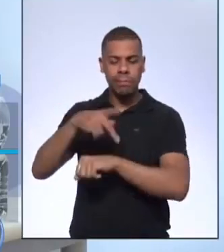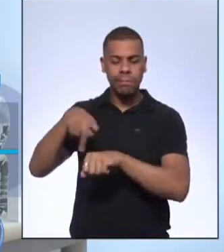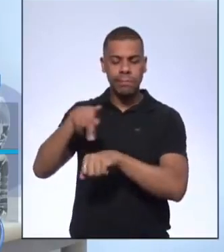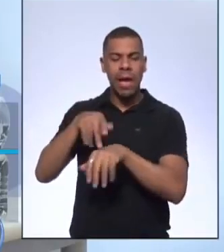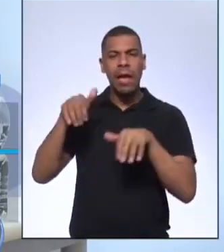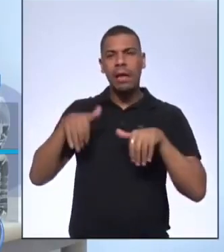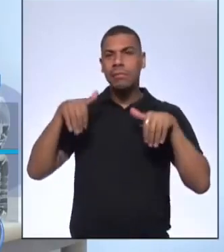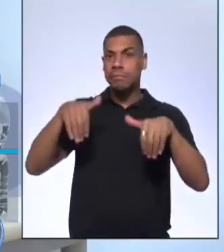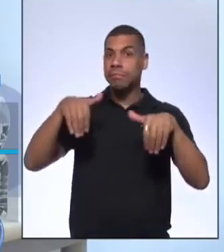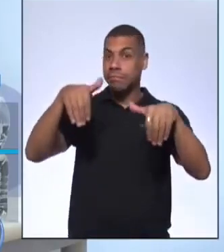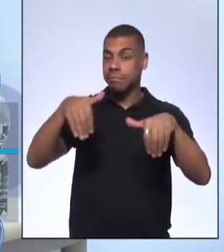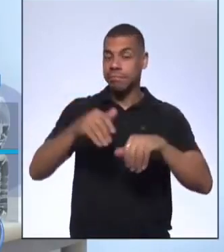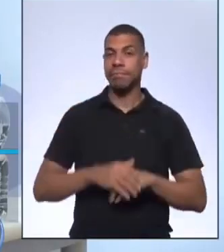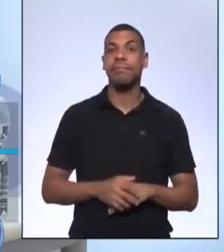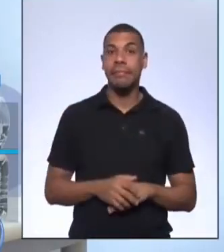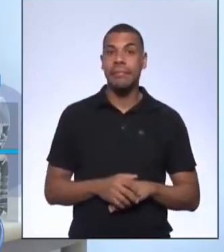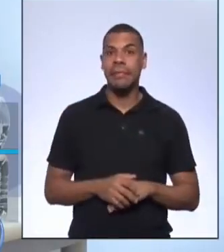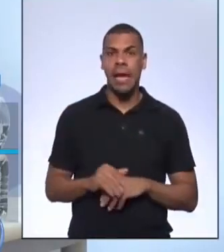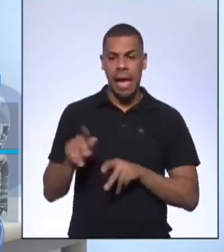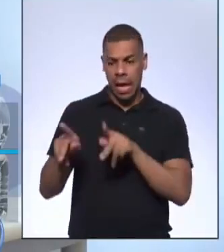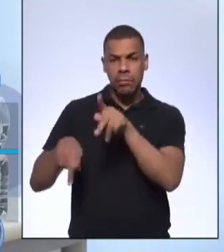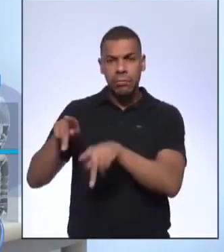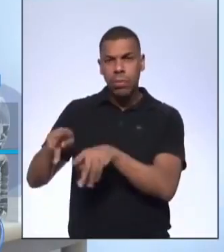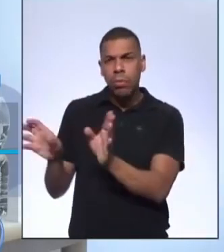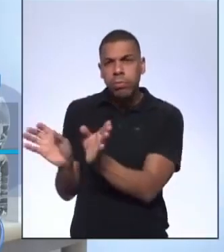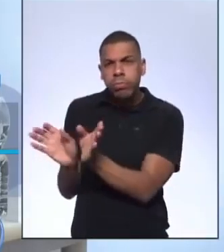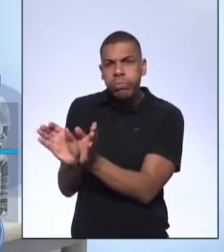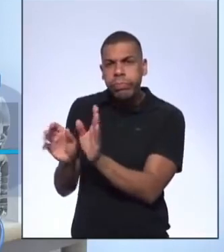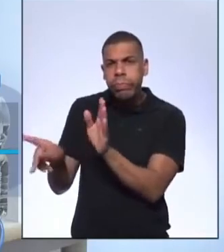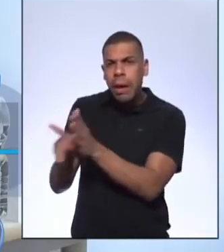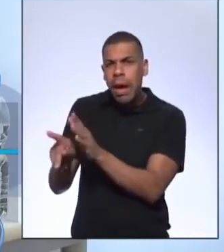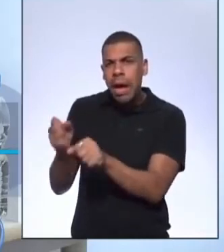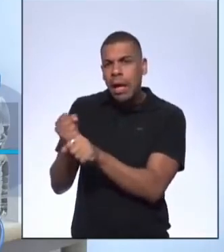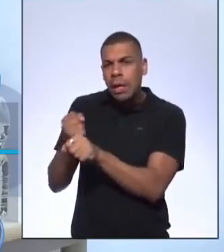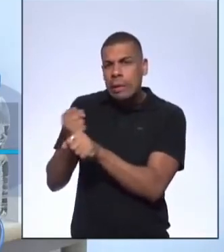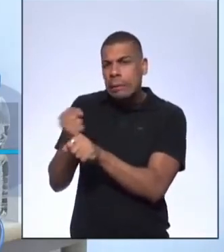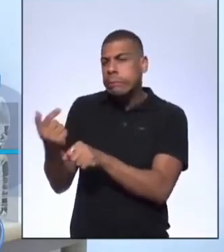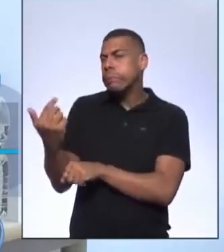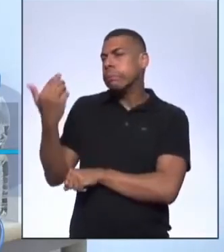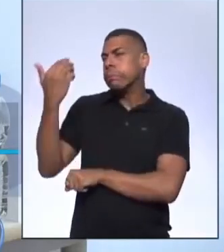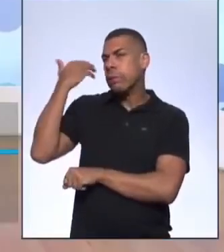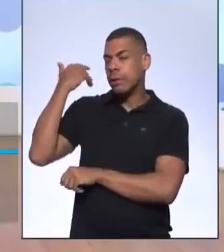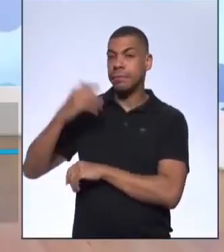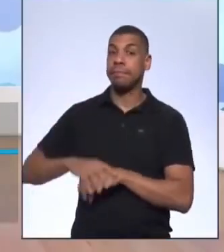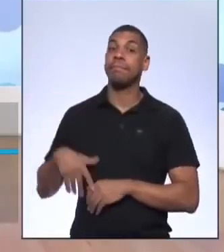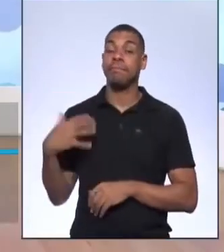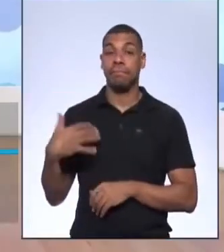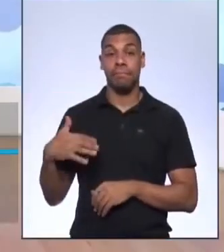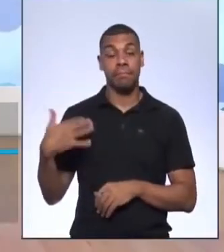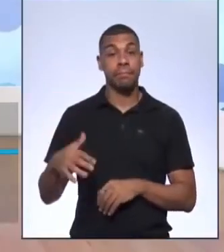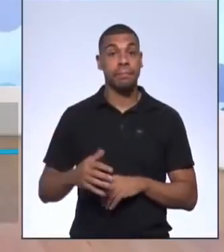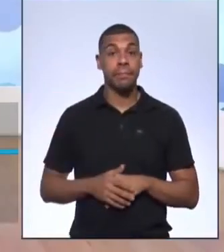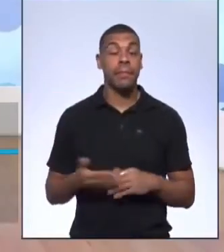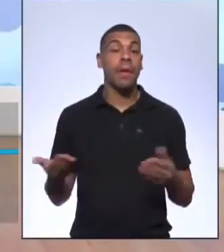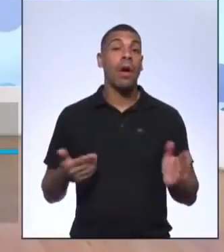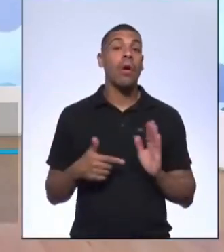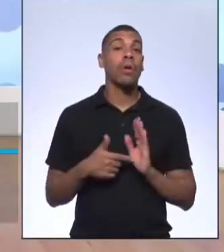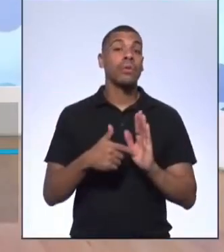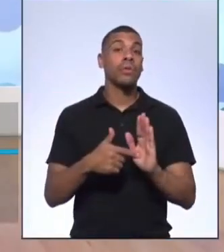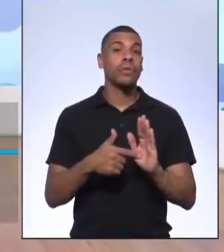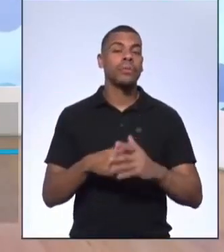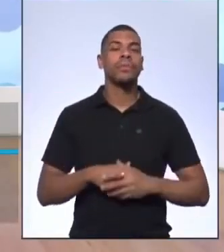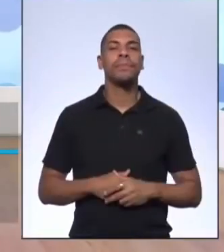essa questão dos aborígenes que chegaram há muito tempo. Então agora, né, professora, a gente vai trabalhar mais uma vez com uma